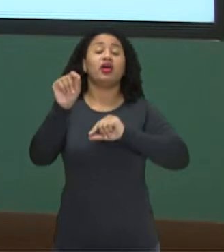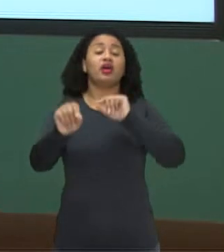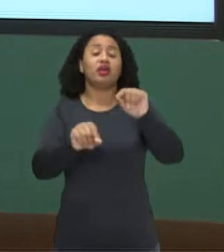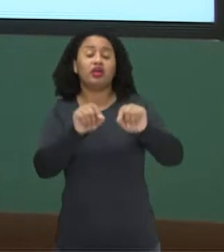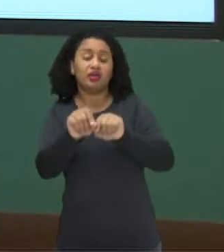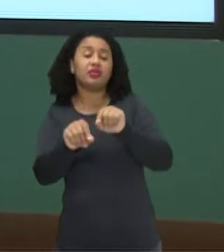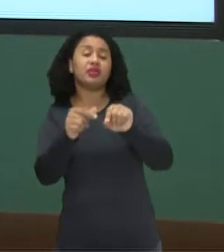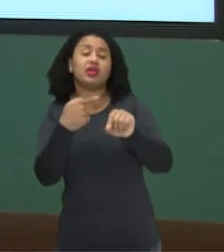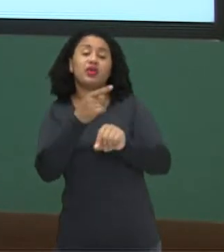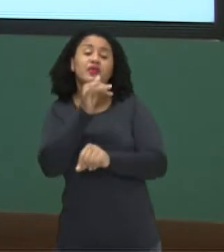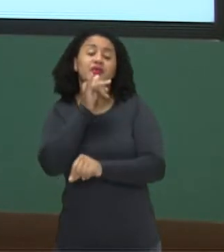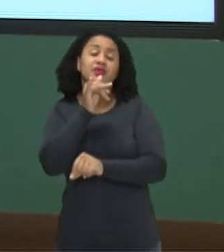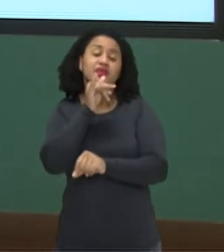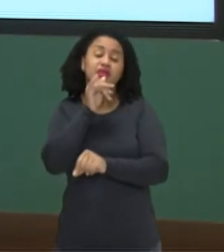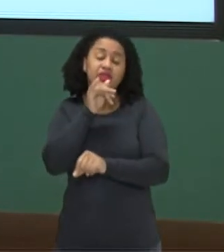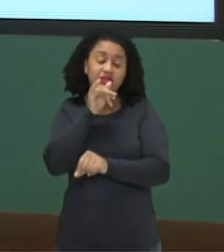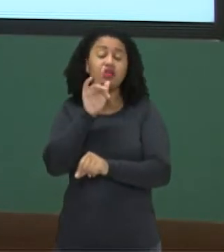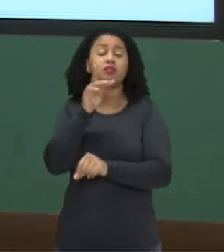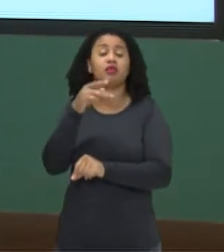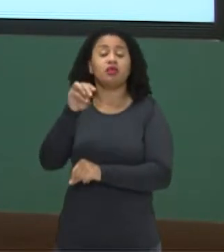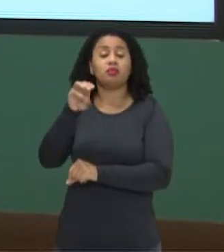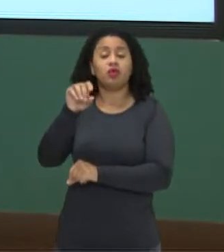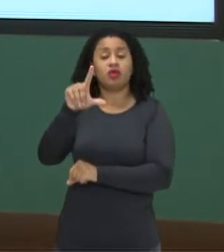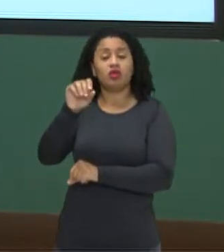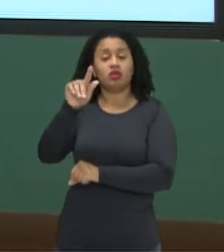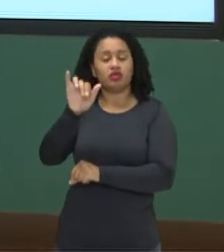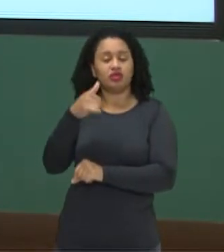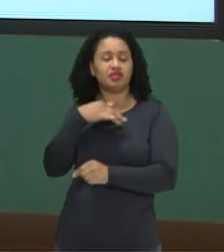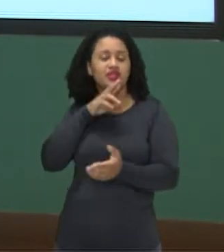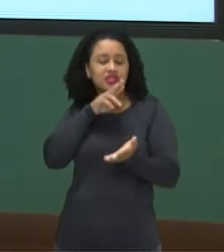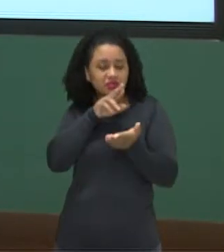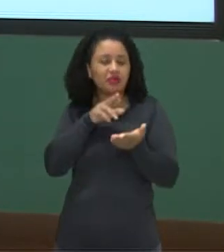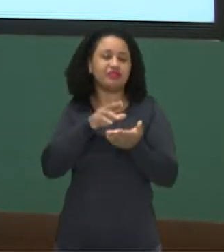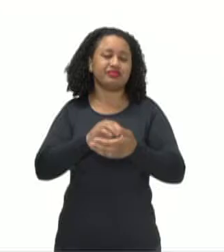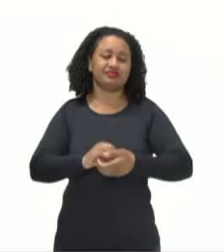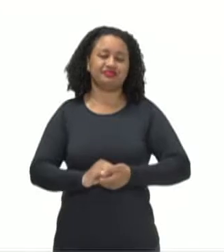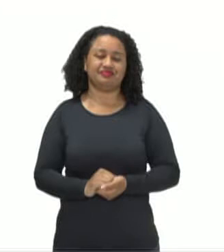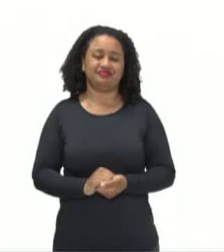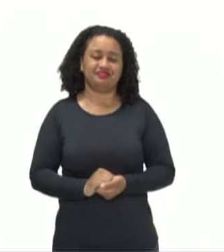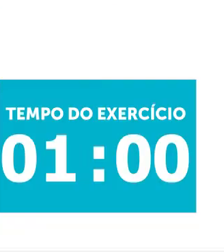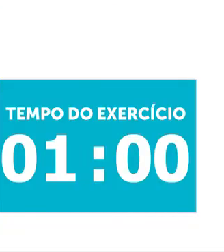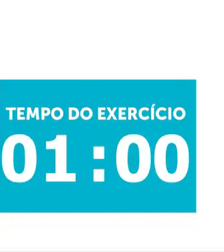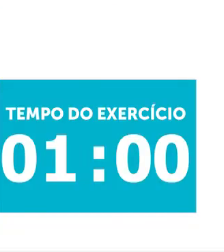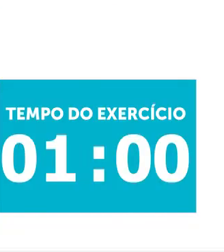um exemplo de órgãos homólogos. Vamos lá responder então?